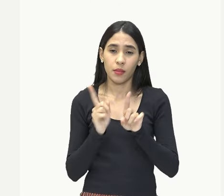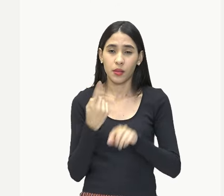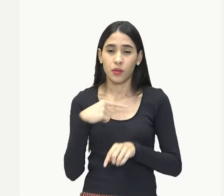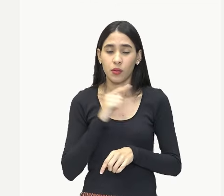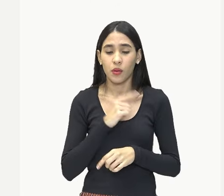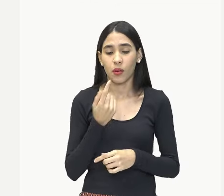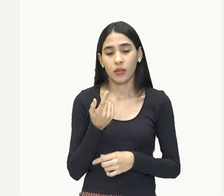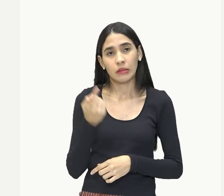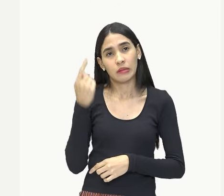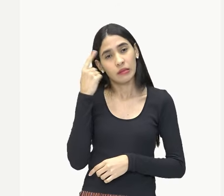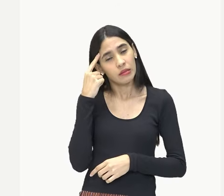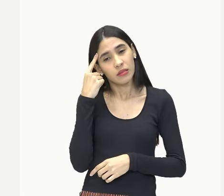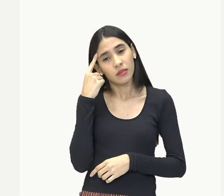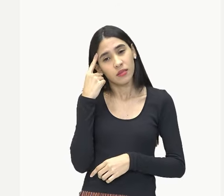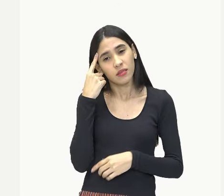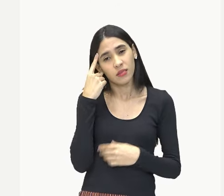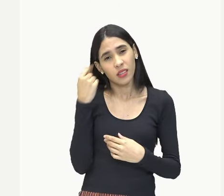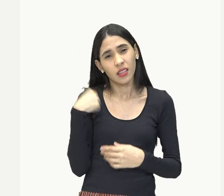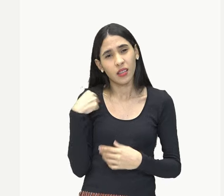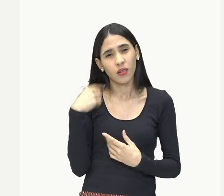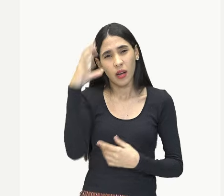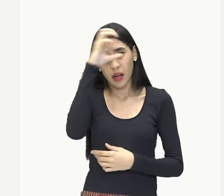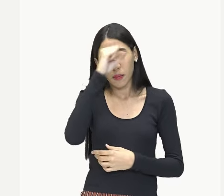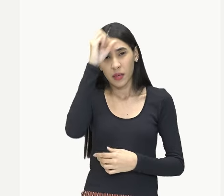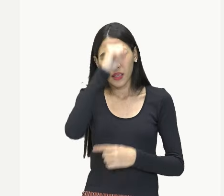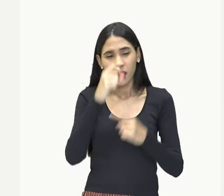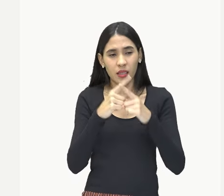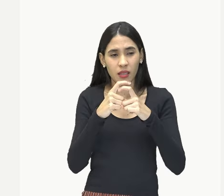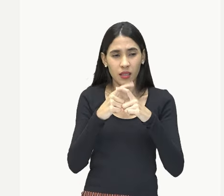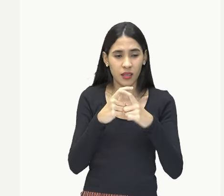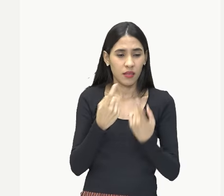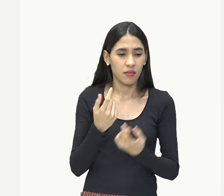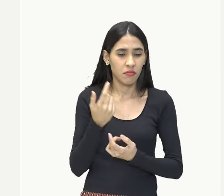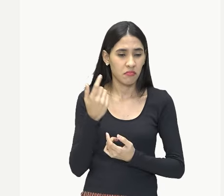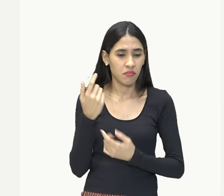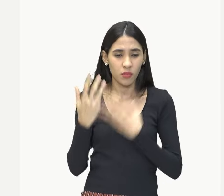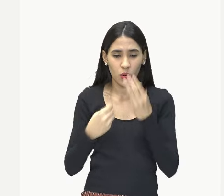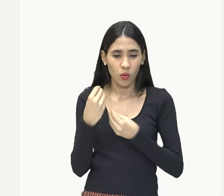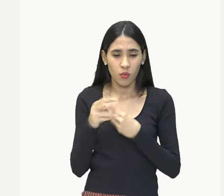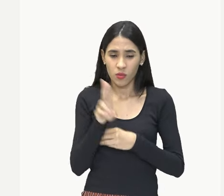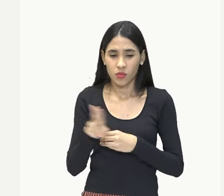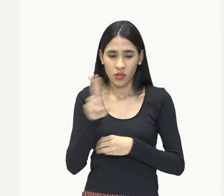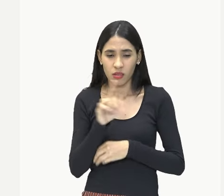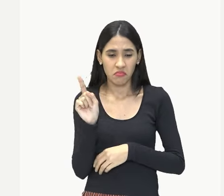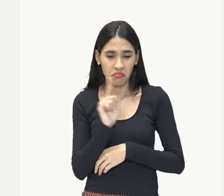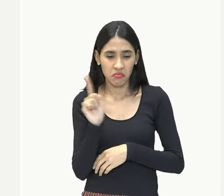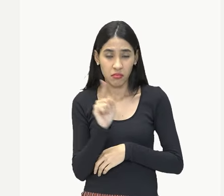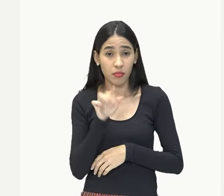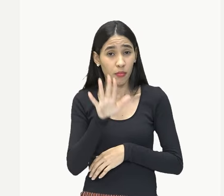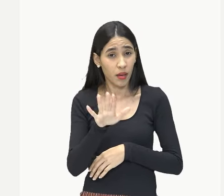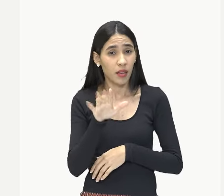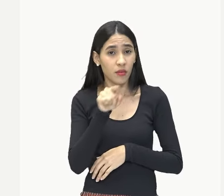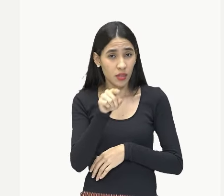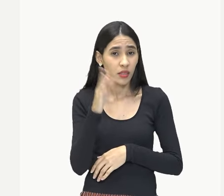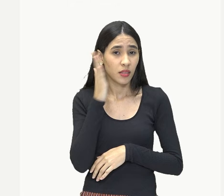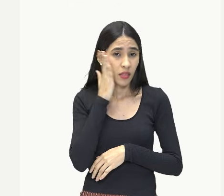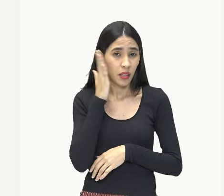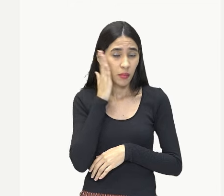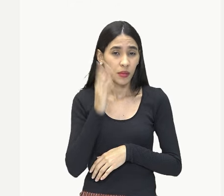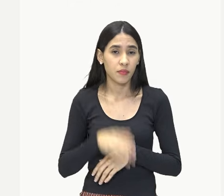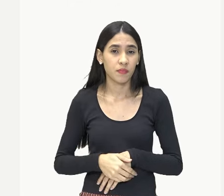cai naquele pensamento, vou aprender multiplicação de monômios, não vou saber onde aplicar, mas agora você já sabe. Você